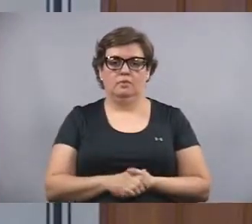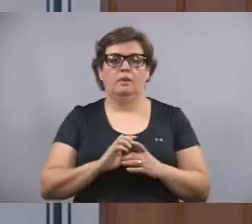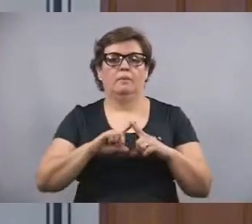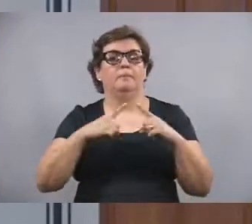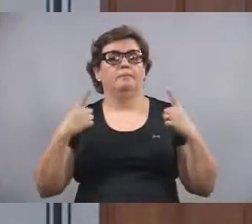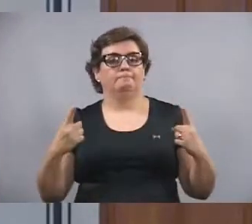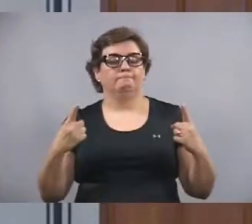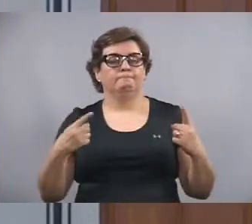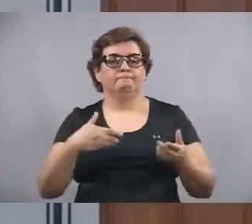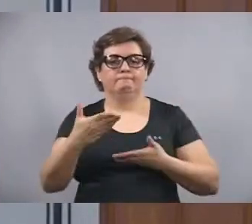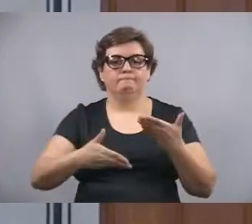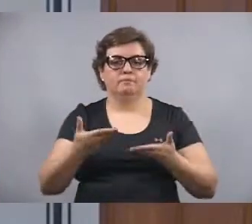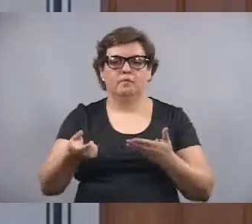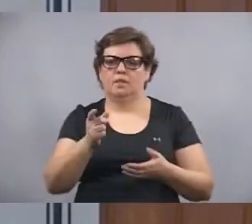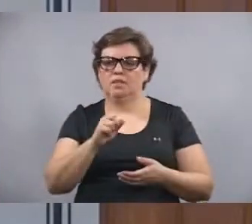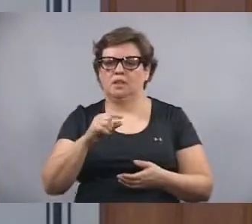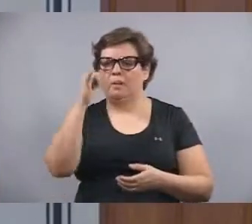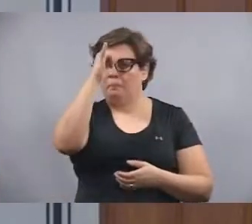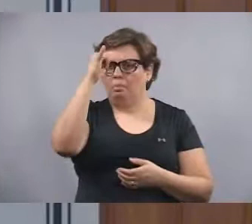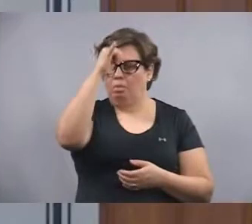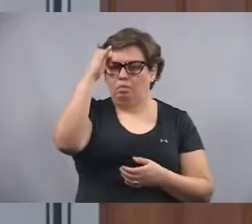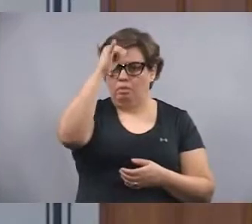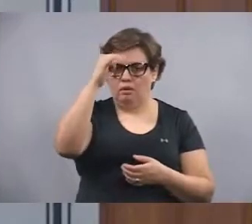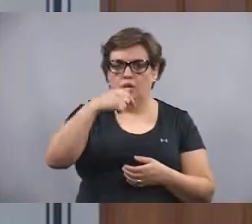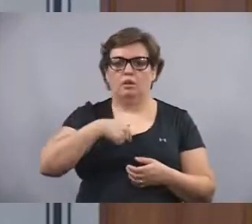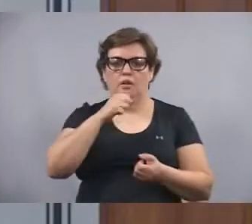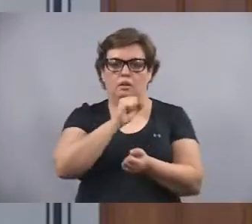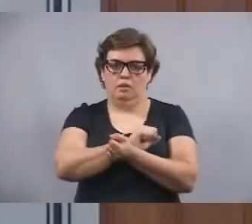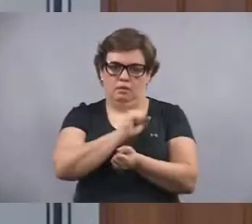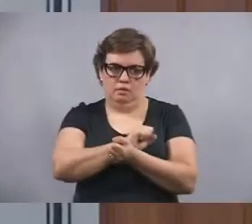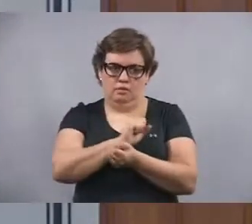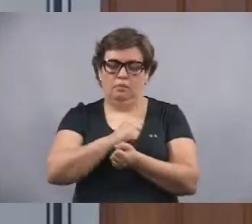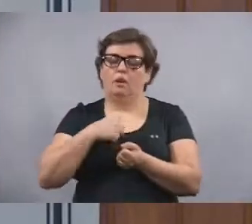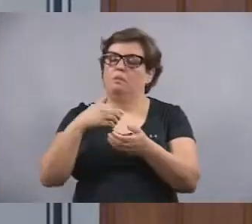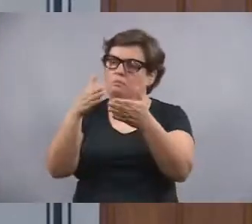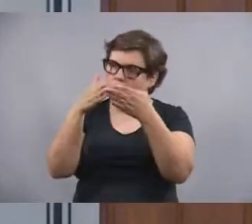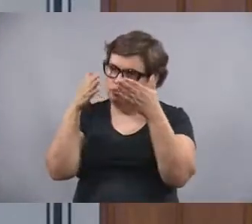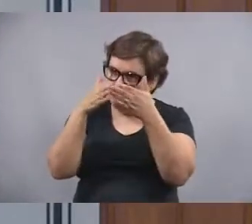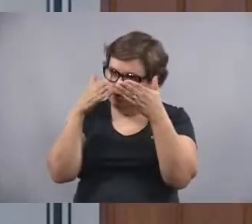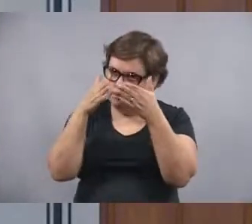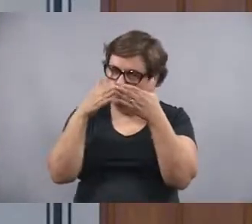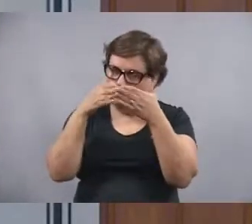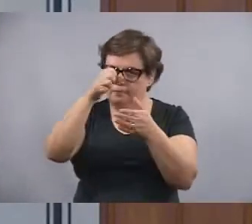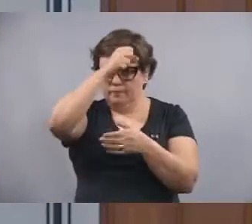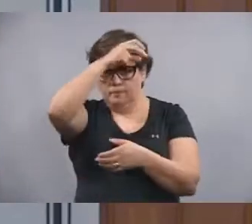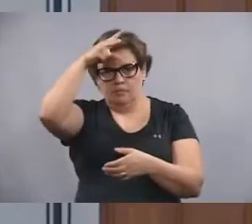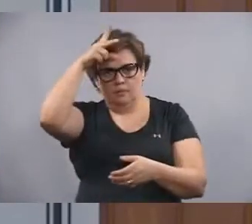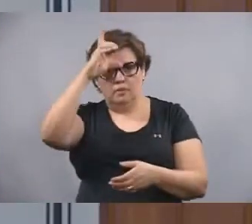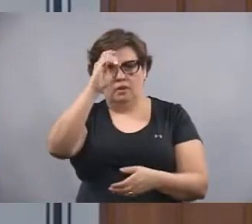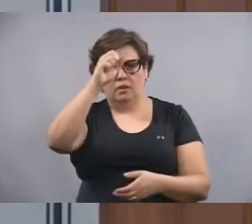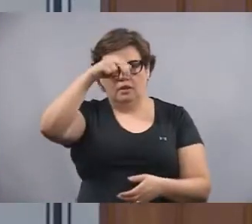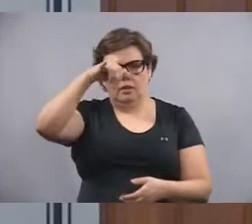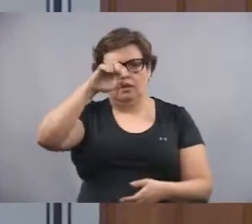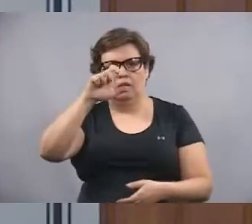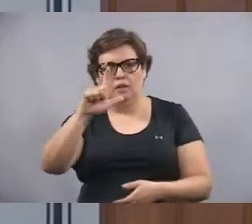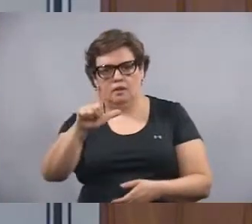Mas os servidores não é bobo. E eu espero, e aqui eu vou fazer uma cobrança, prefeito Daniel,